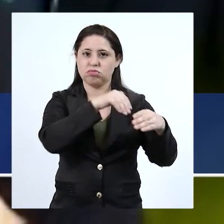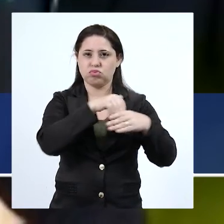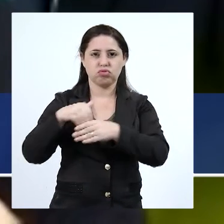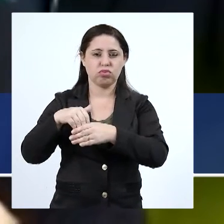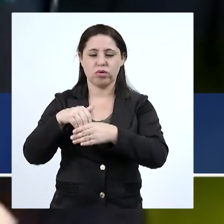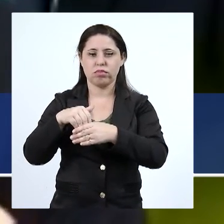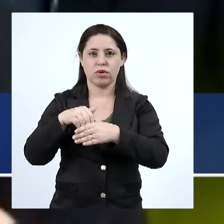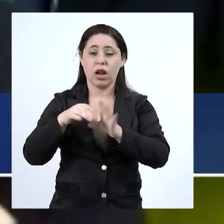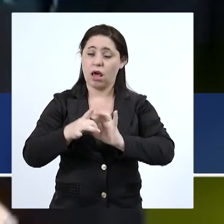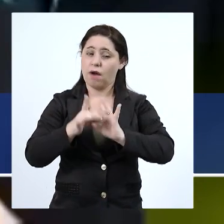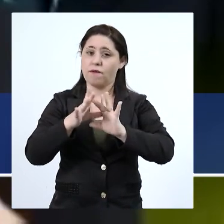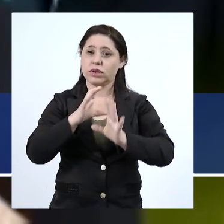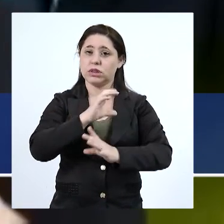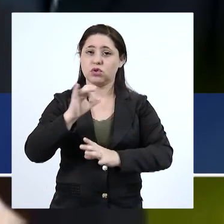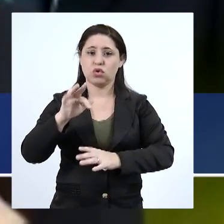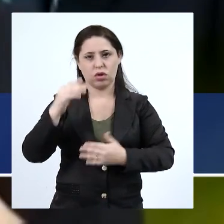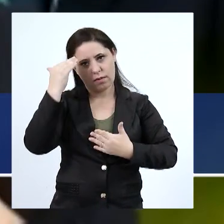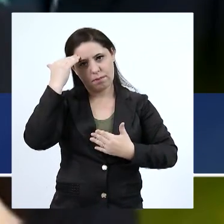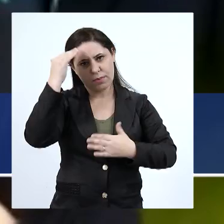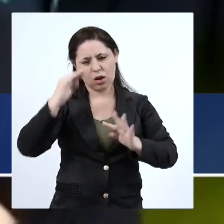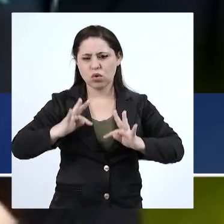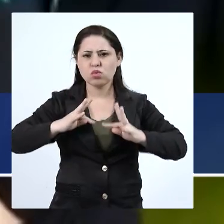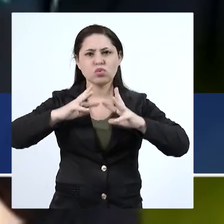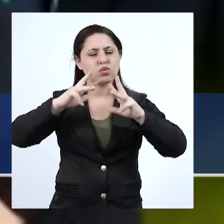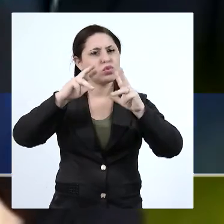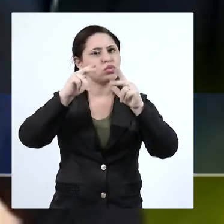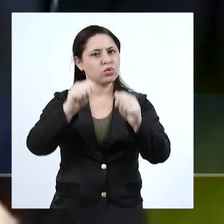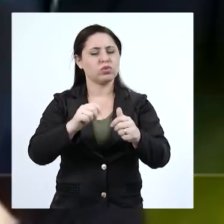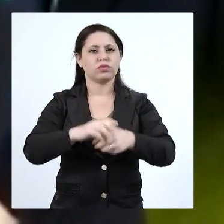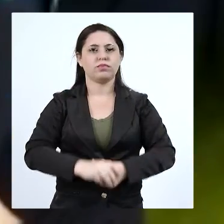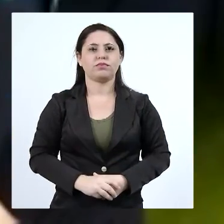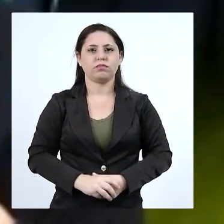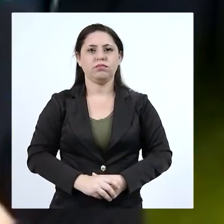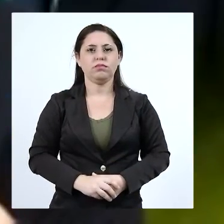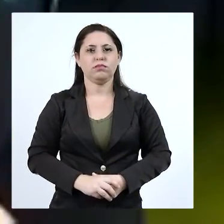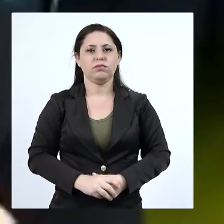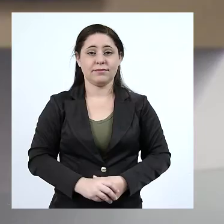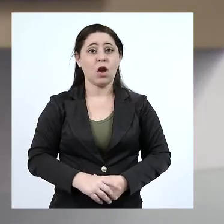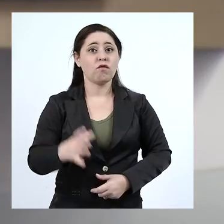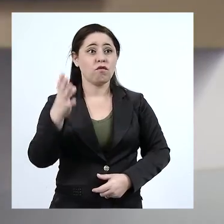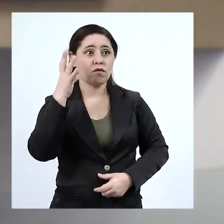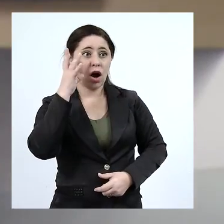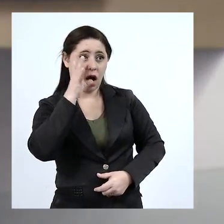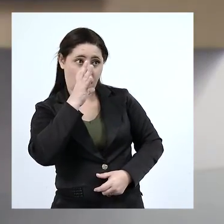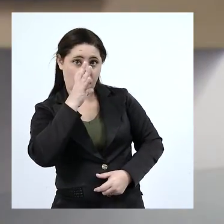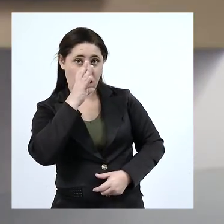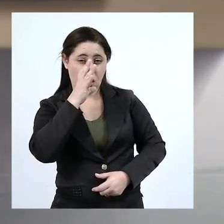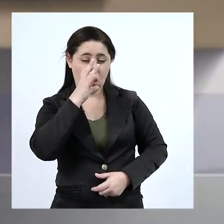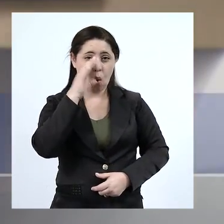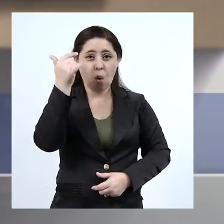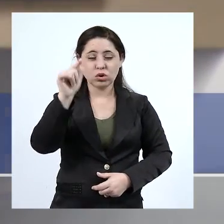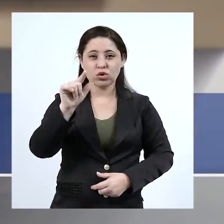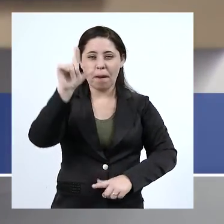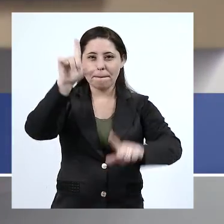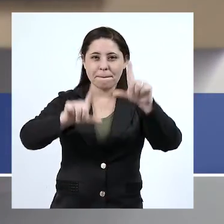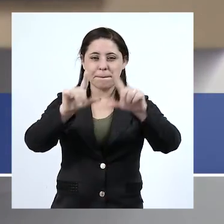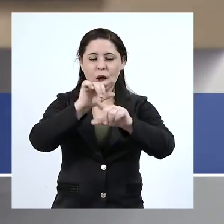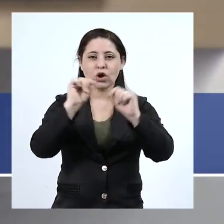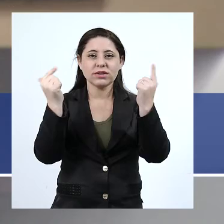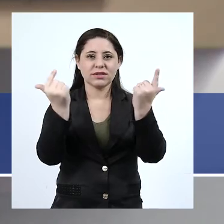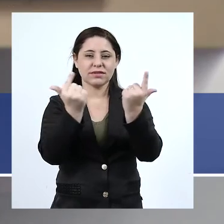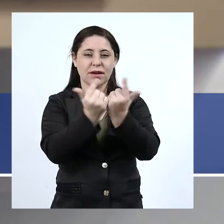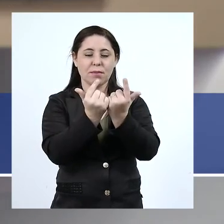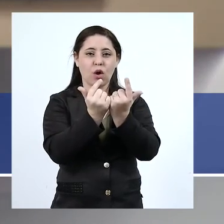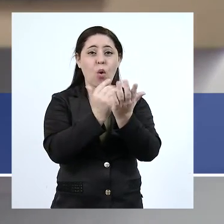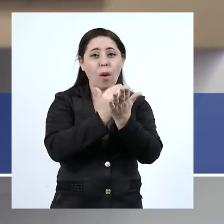veio a plenário com a aquiescência aí da CCJ. Então, muito obrigado a todos. Fique ligado, outros 2 programas